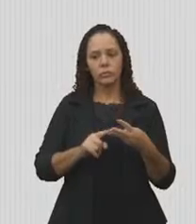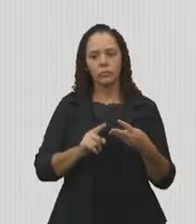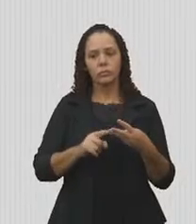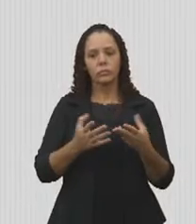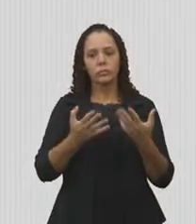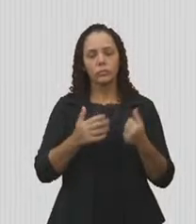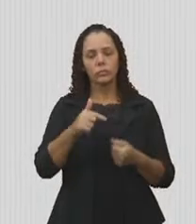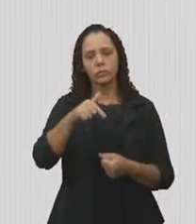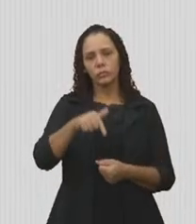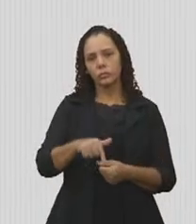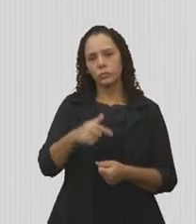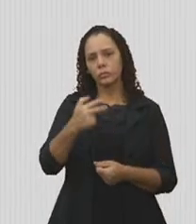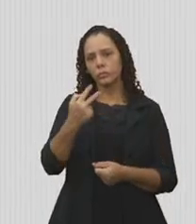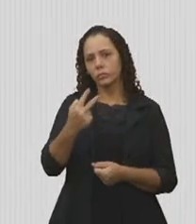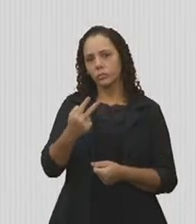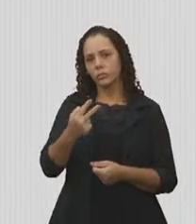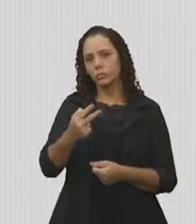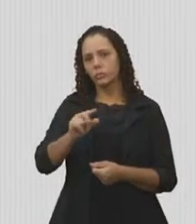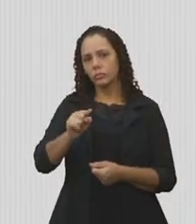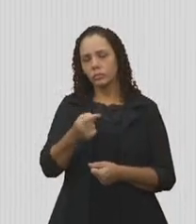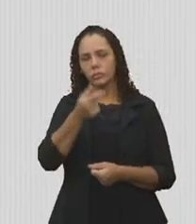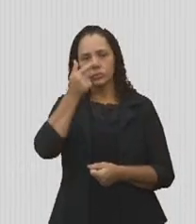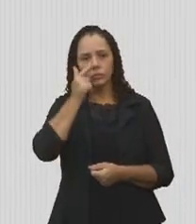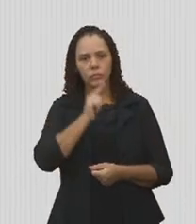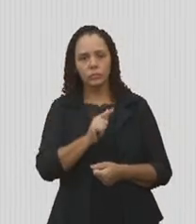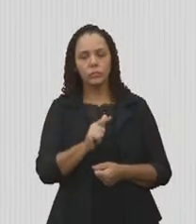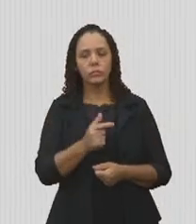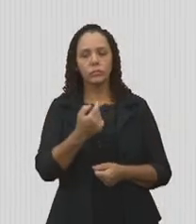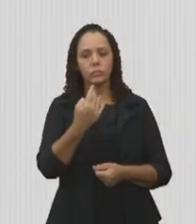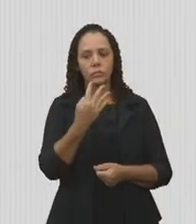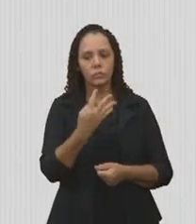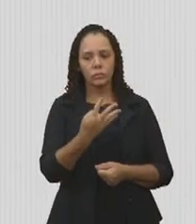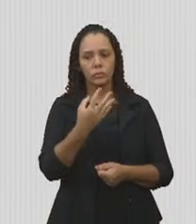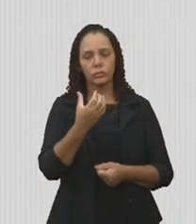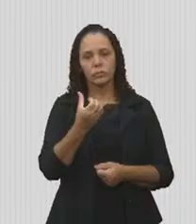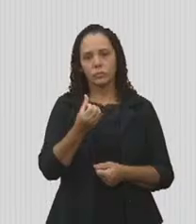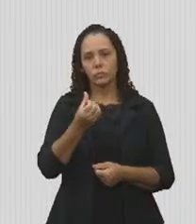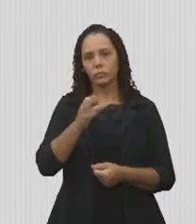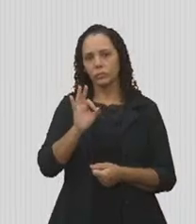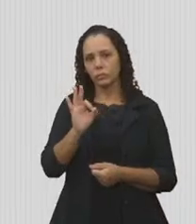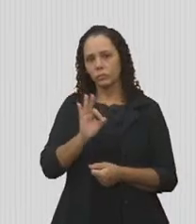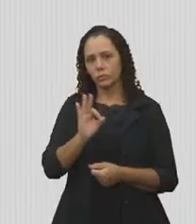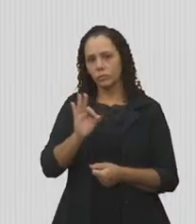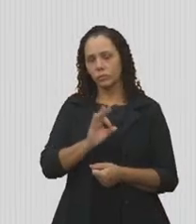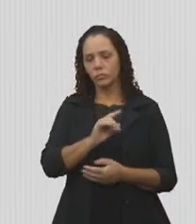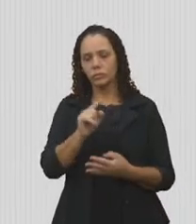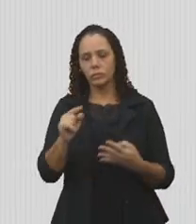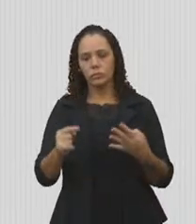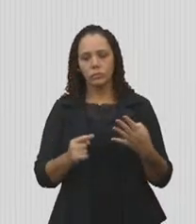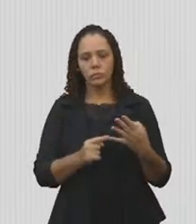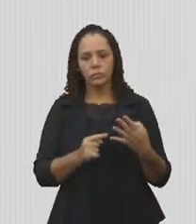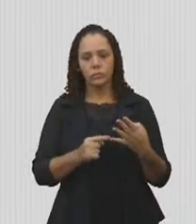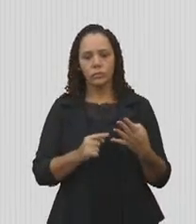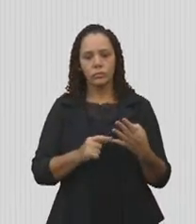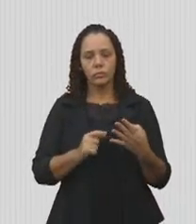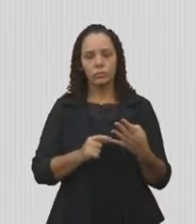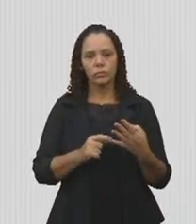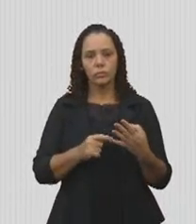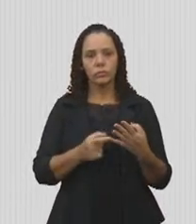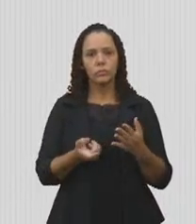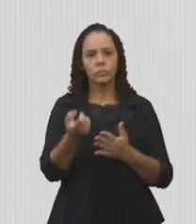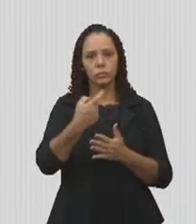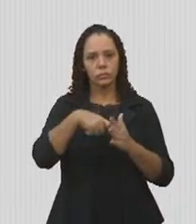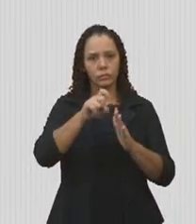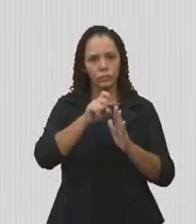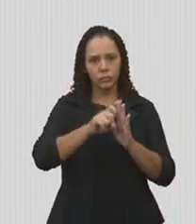o município arrecadou 33, ou seja, 46%. A receita de serviços, que são as taxas que são